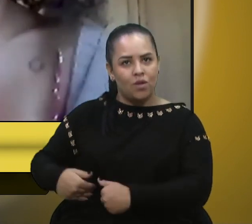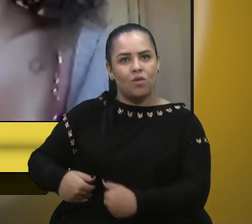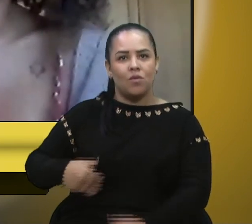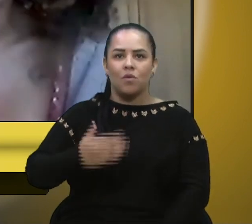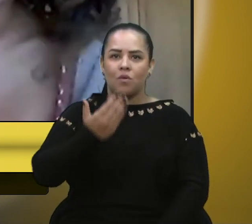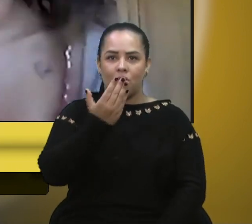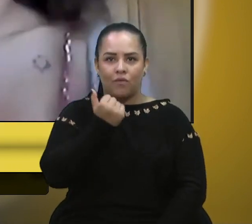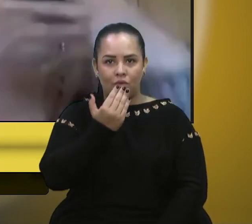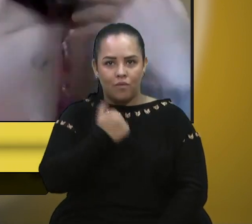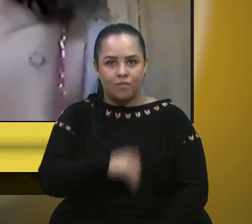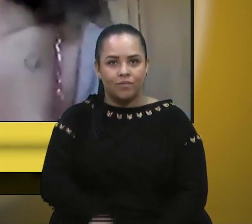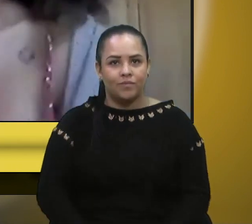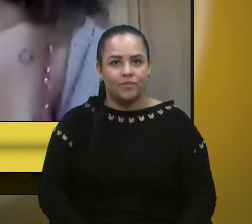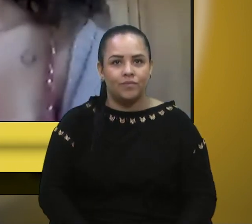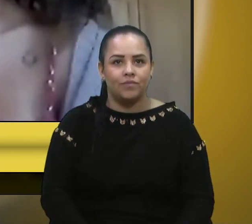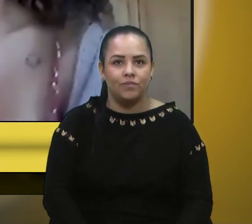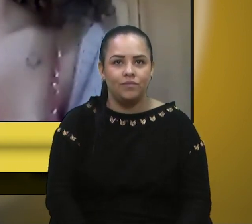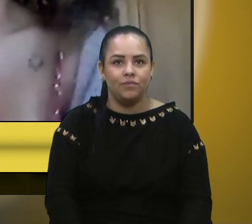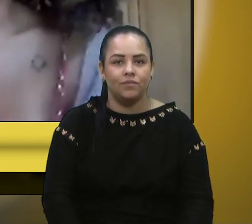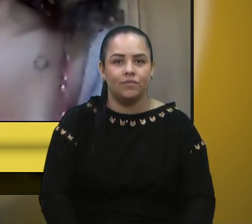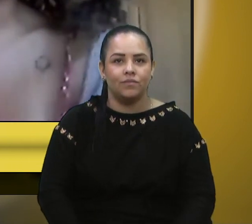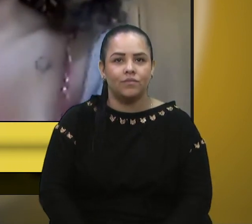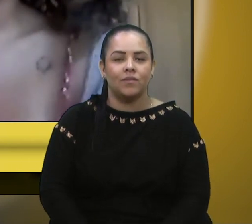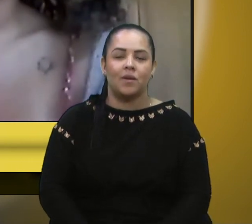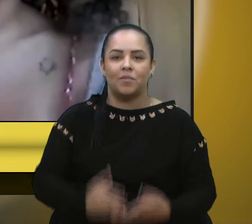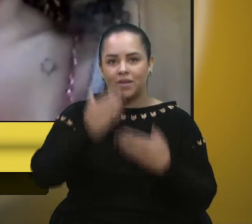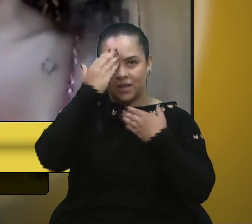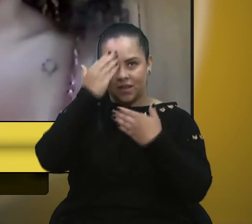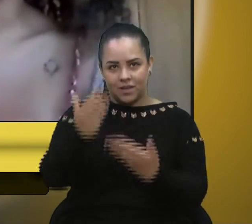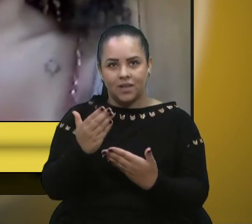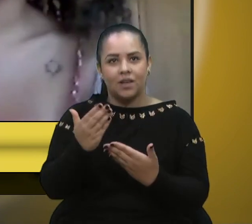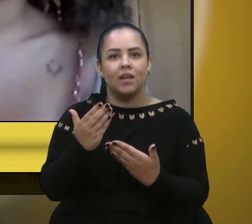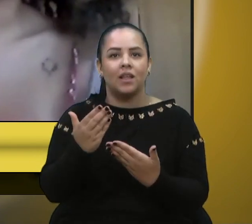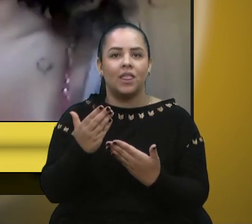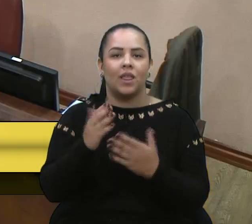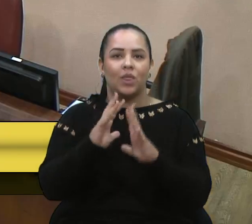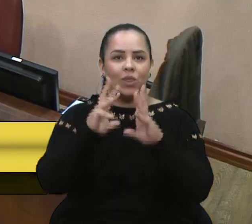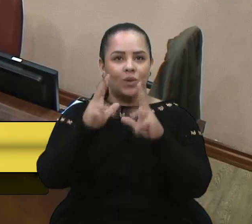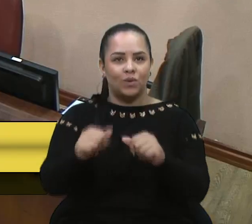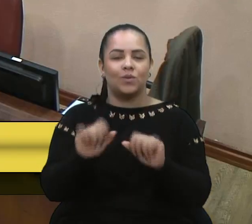com a fome. Muito obrigada a todos e todas. É isso.